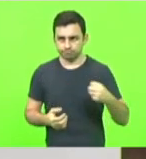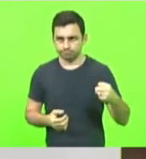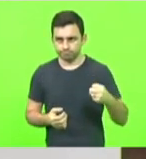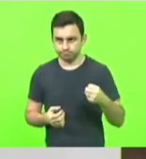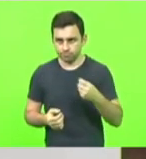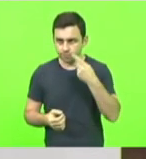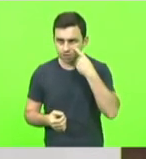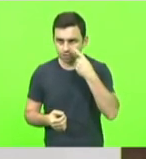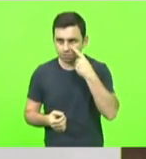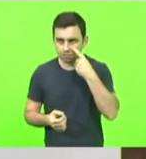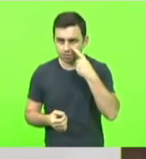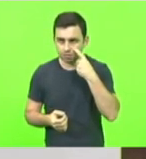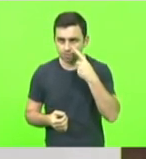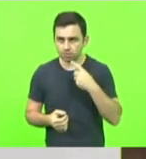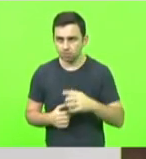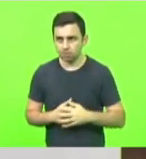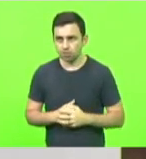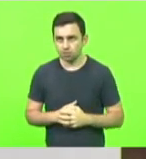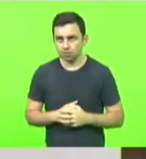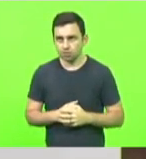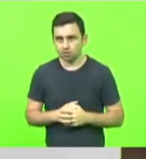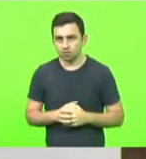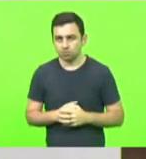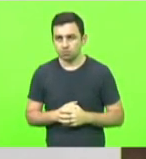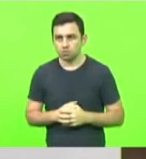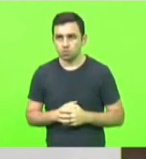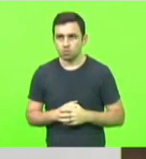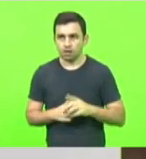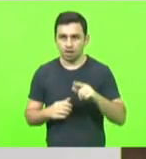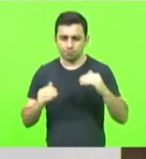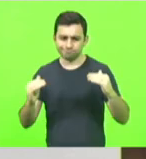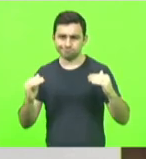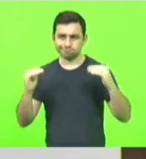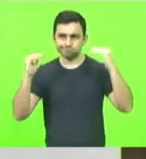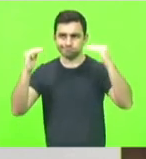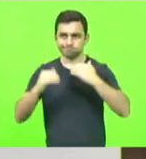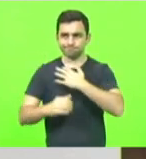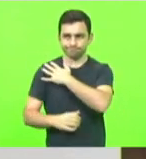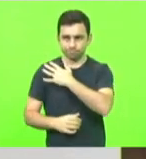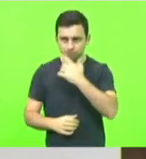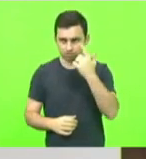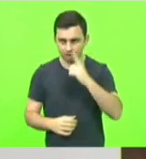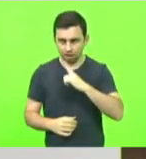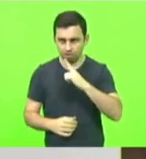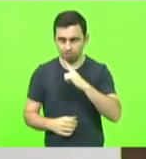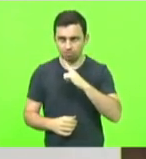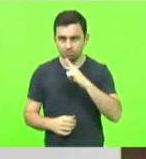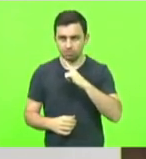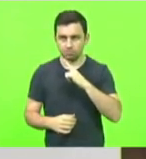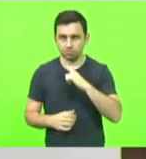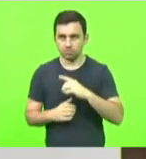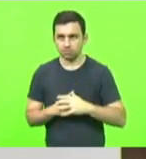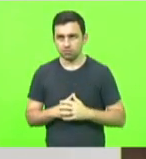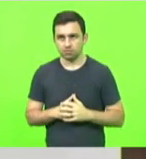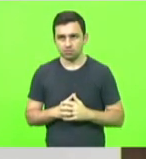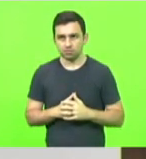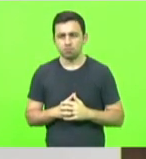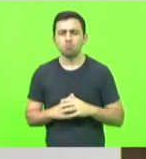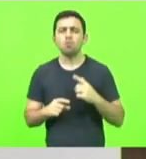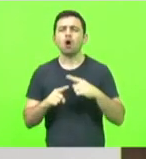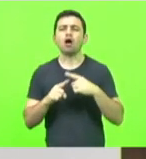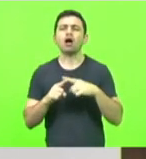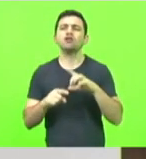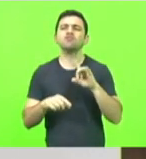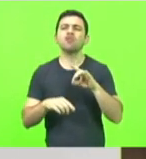Algum coronel, tenente-coronel? Por que será que só os praças é que chegam a